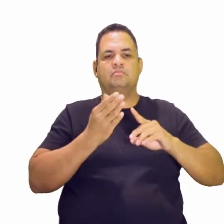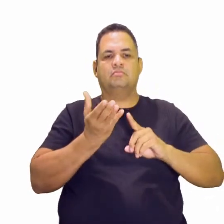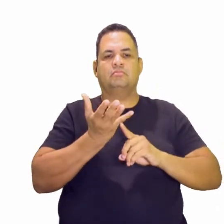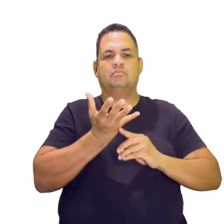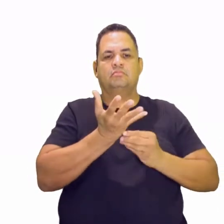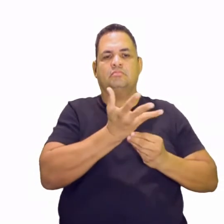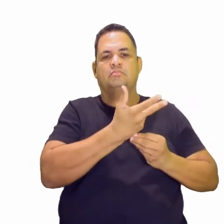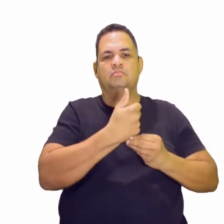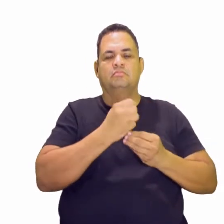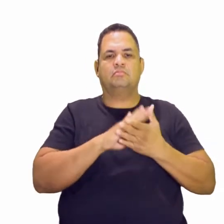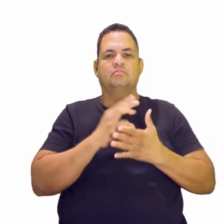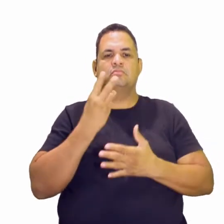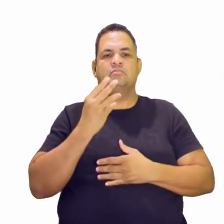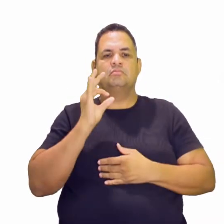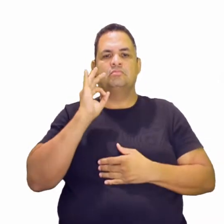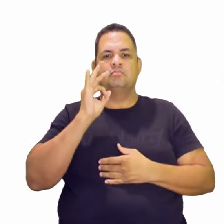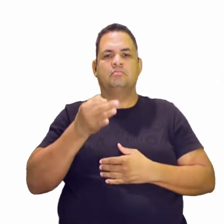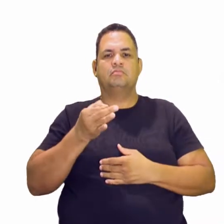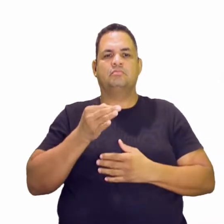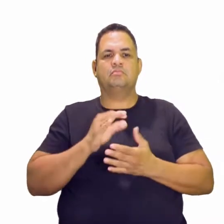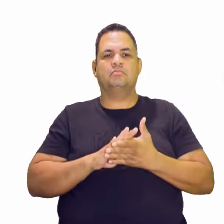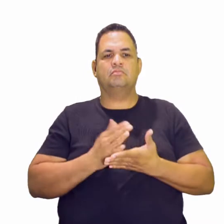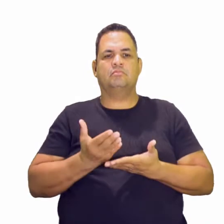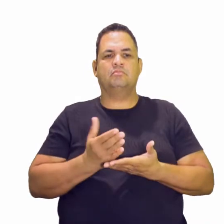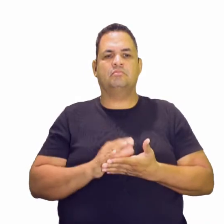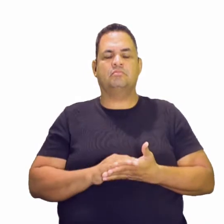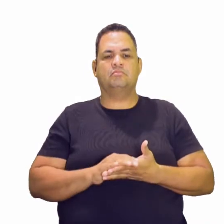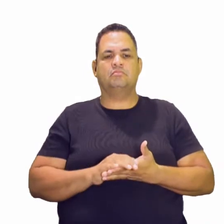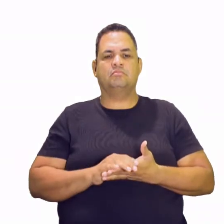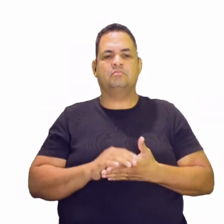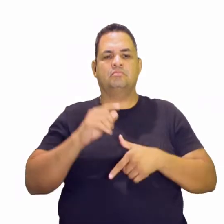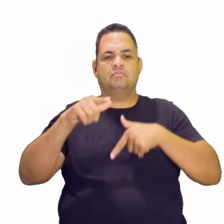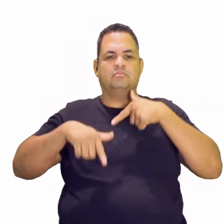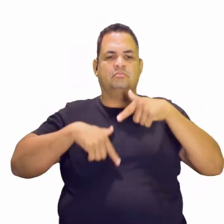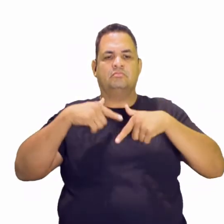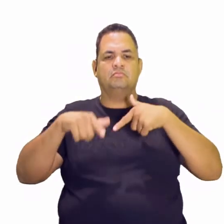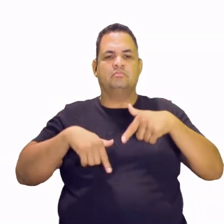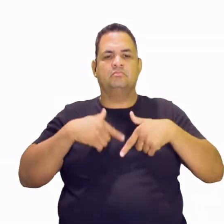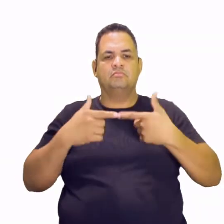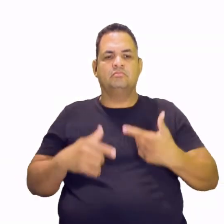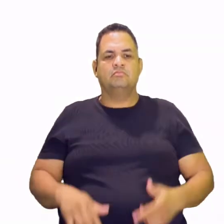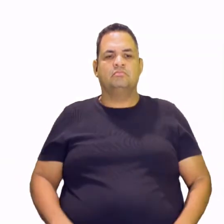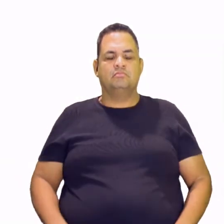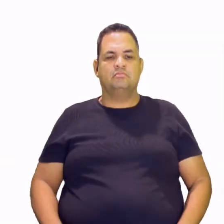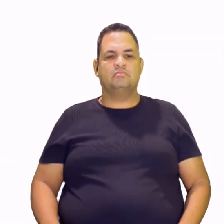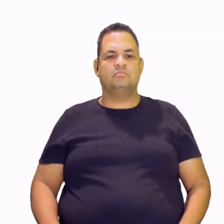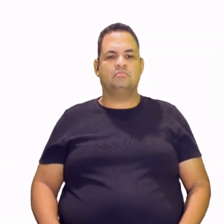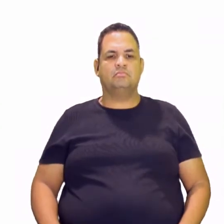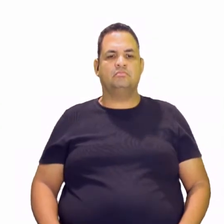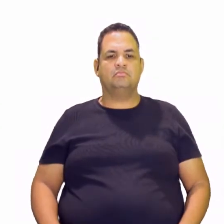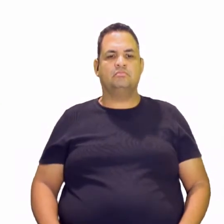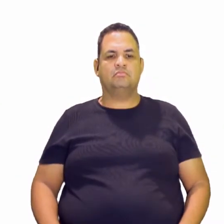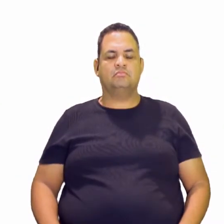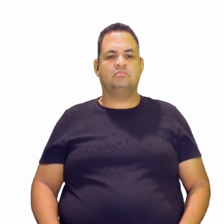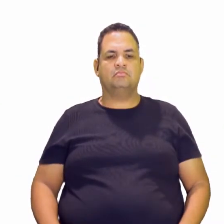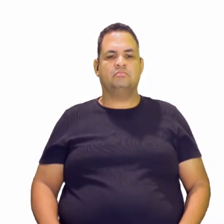Questão apenas 3 está correta. Como atividade produtiva, deixa eu destacar aqui para vocês,